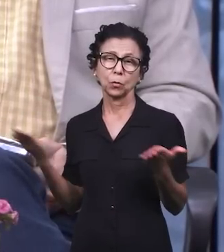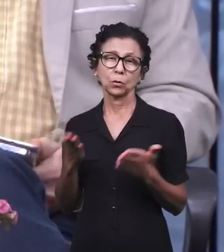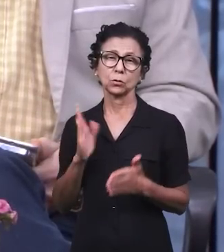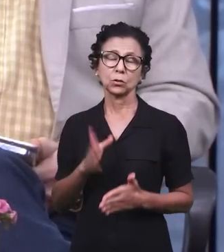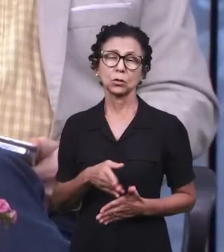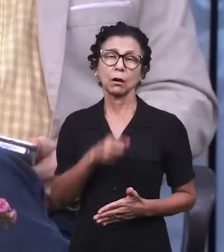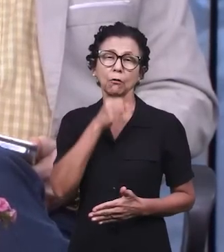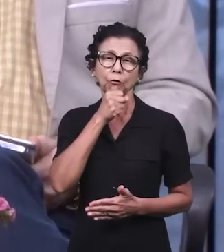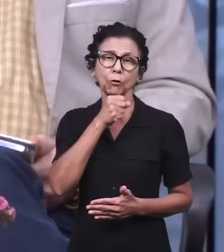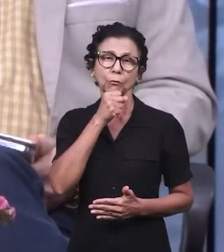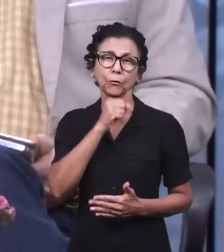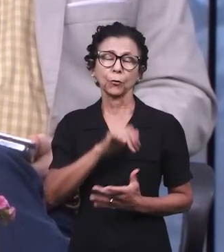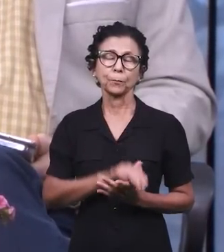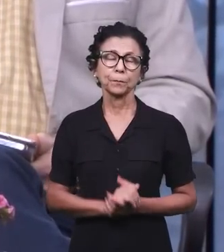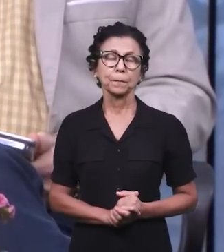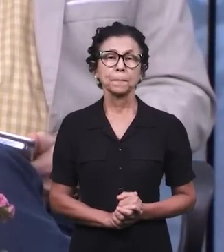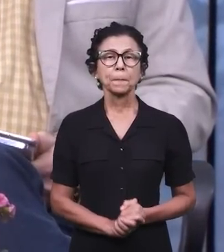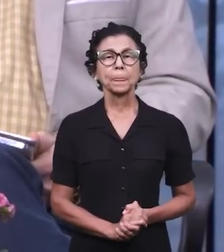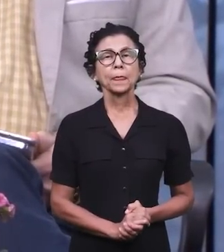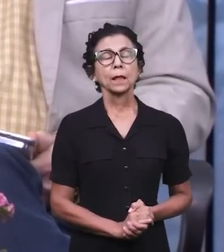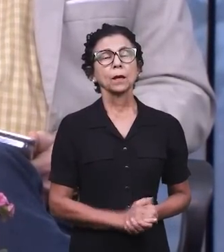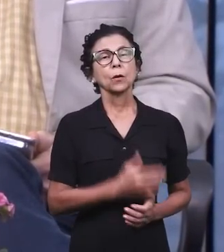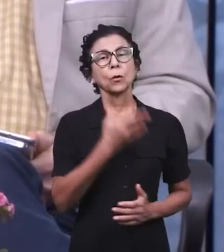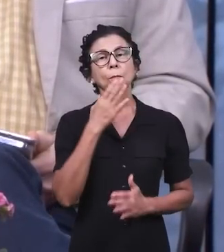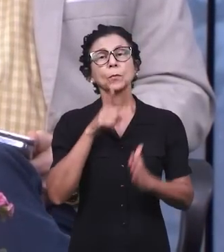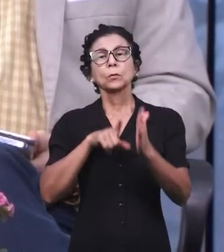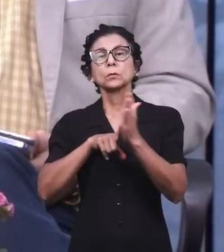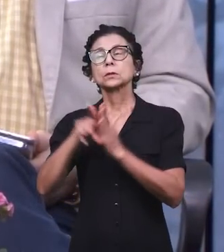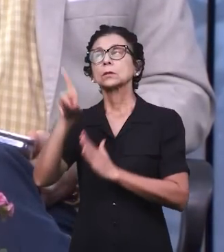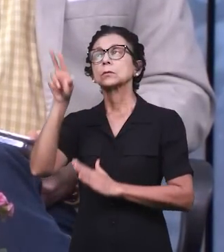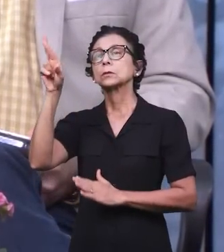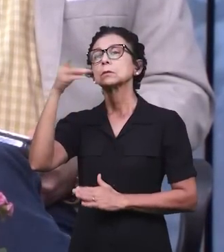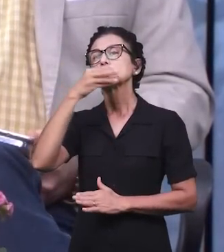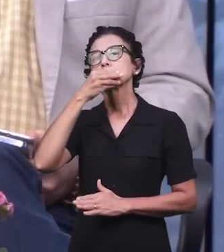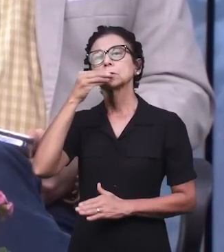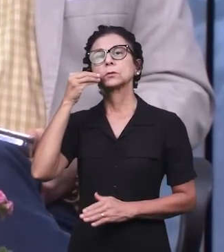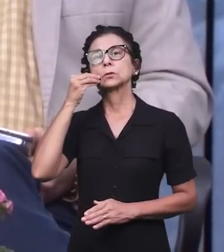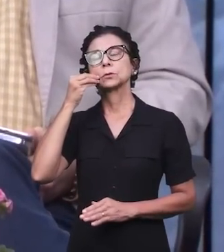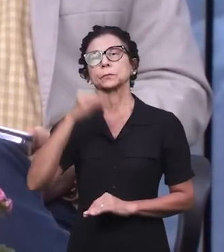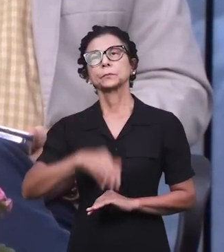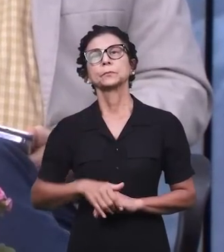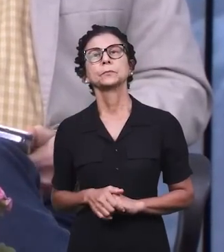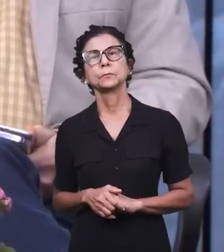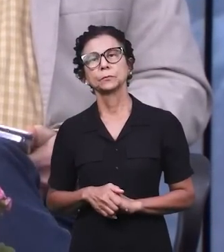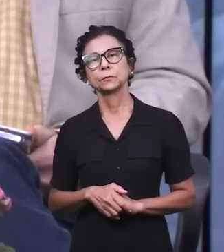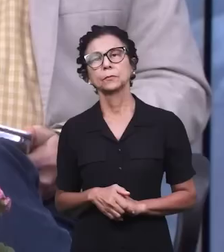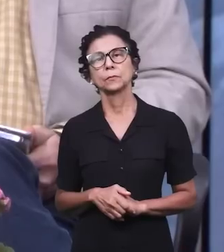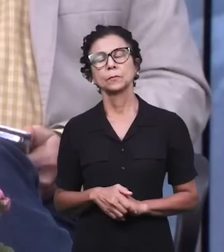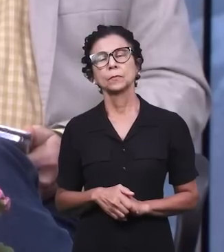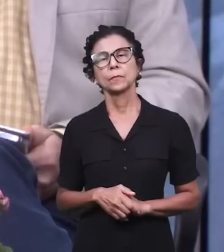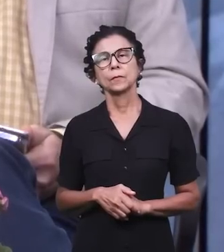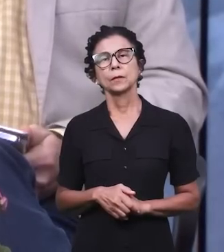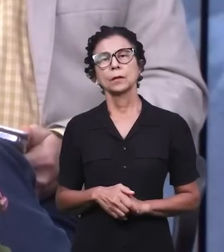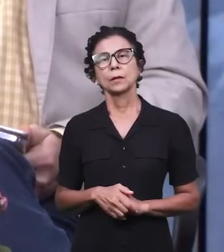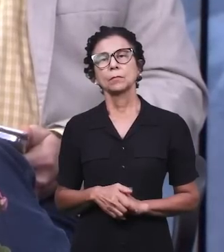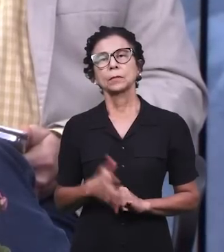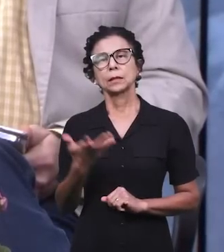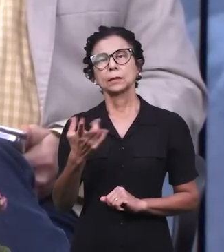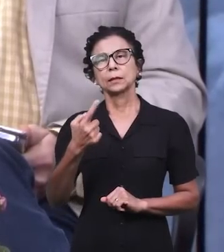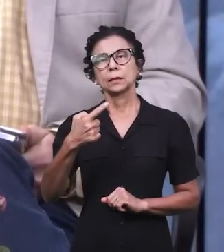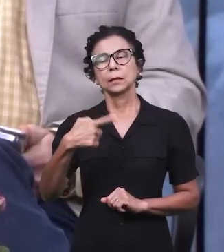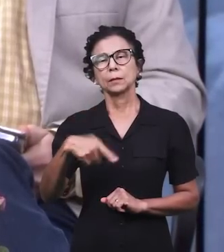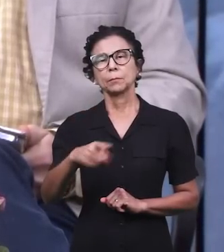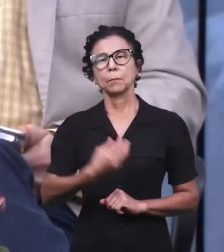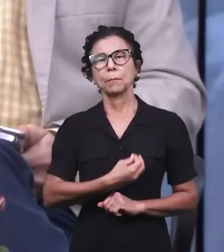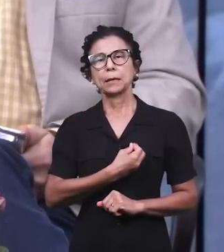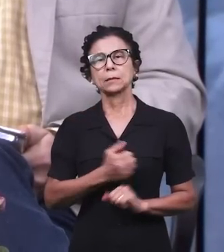Ele queria consultar ao Senhor um jejum para ser chamado para o grupo de intercessão. Olha que coisa. Ele procurou,